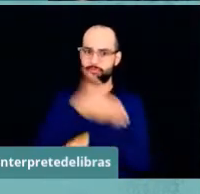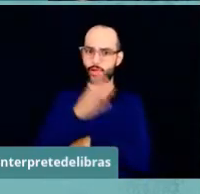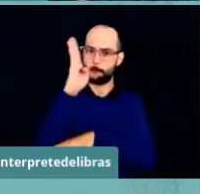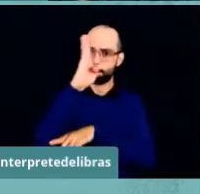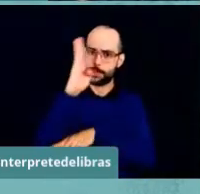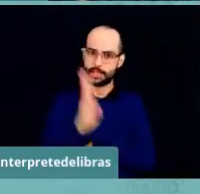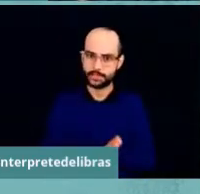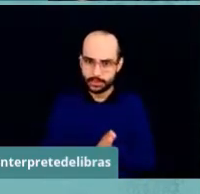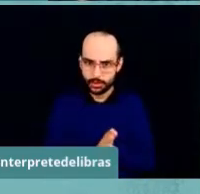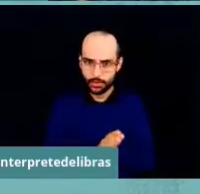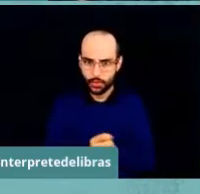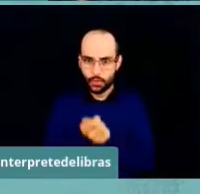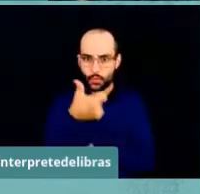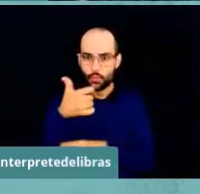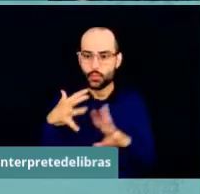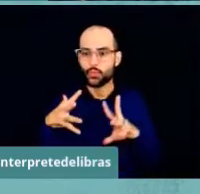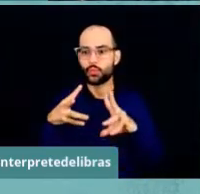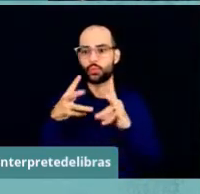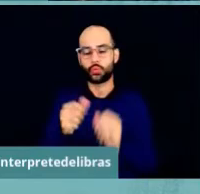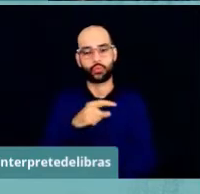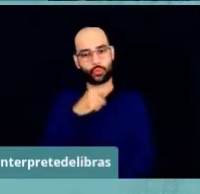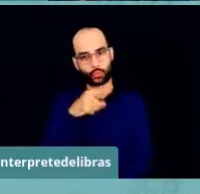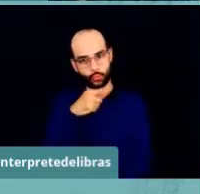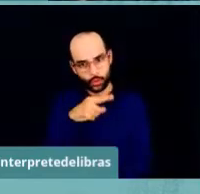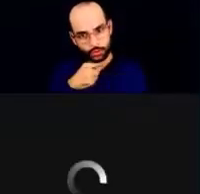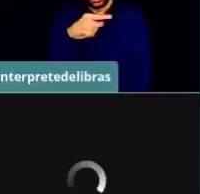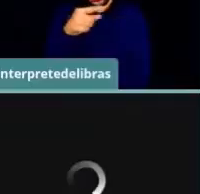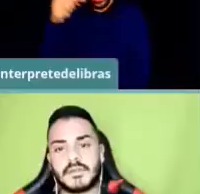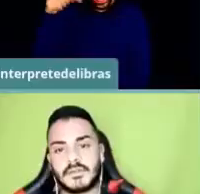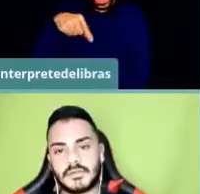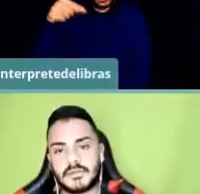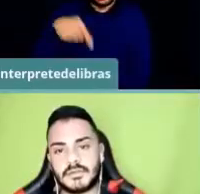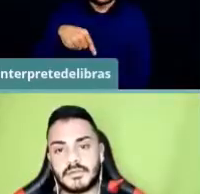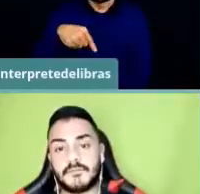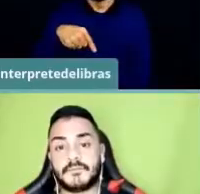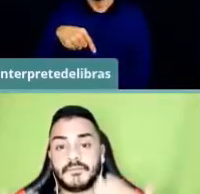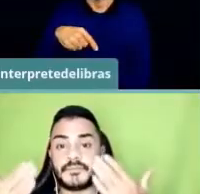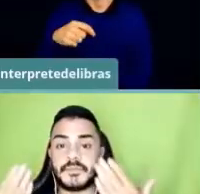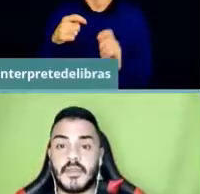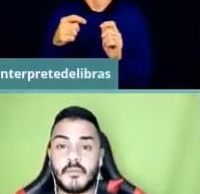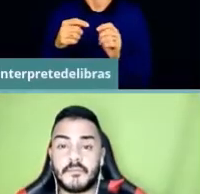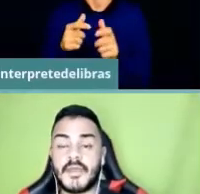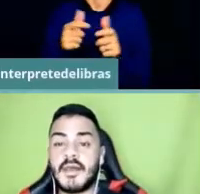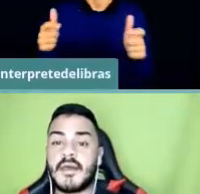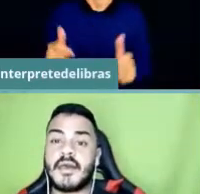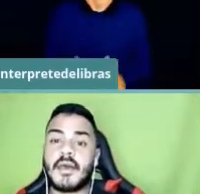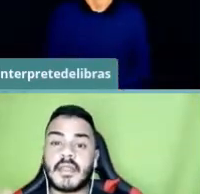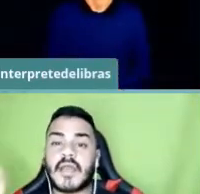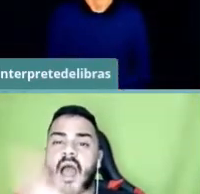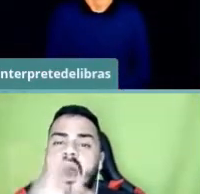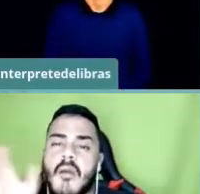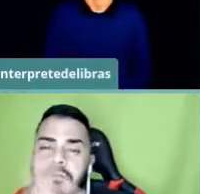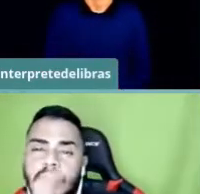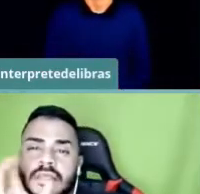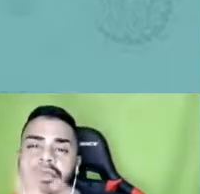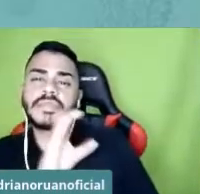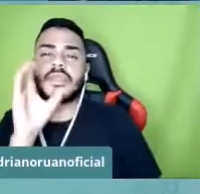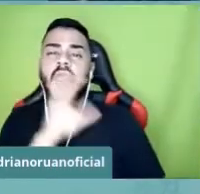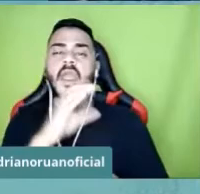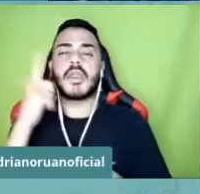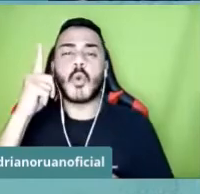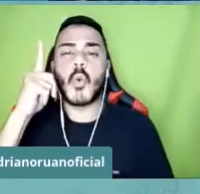quase sempre não é produzido aqui, né, ainda mais nessa rapidez e para